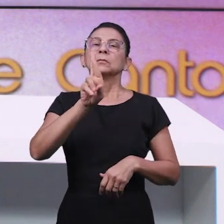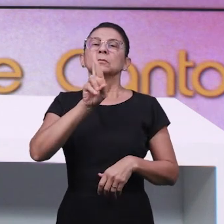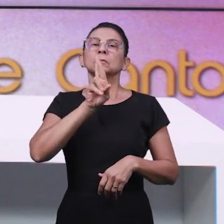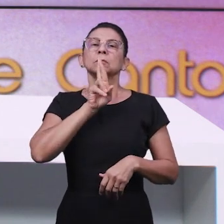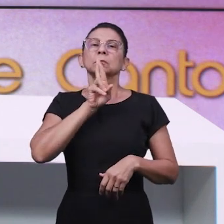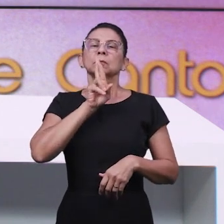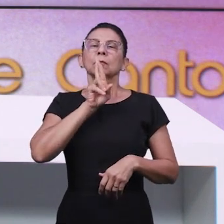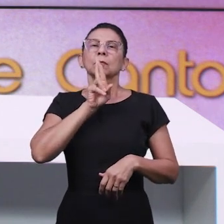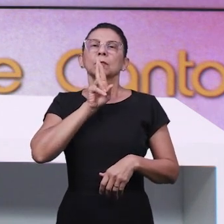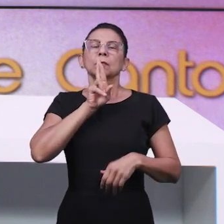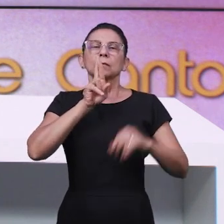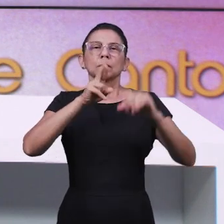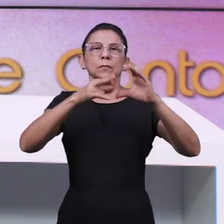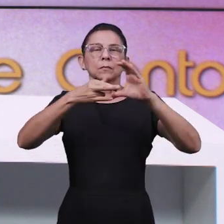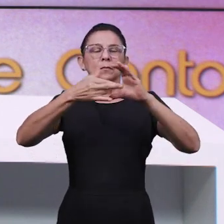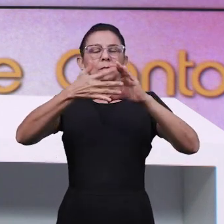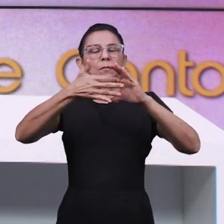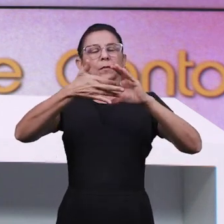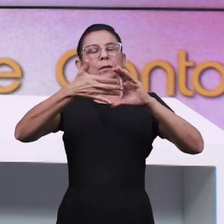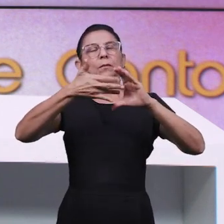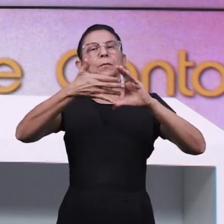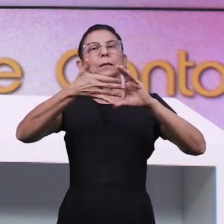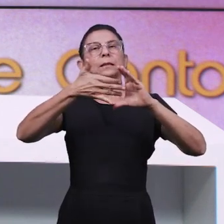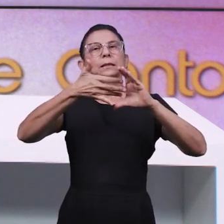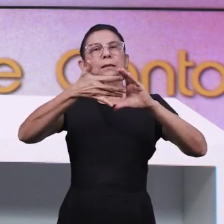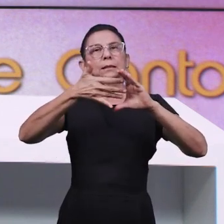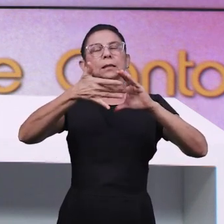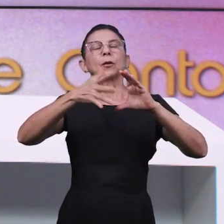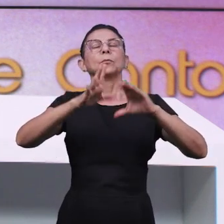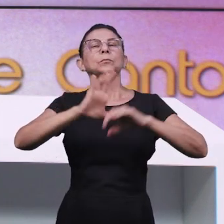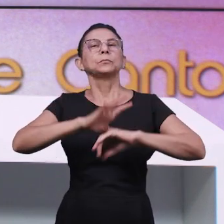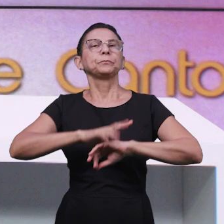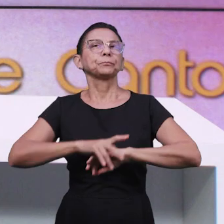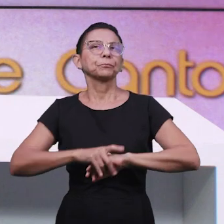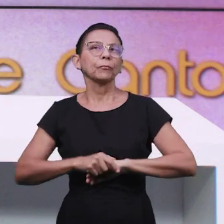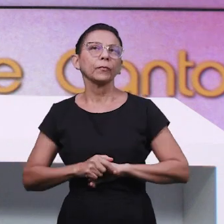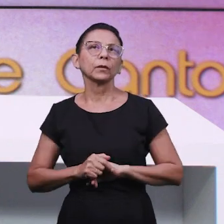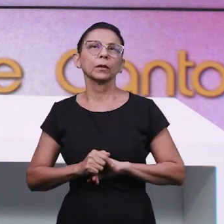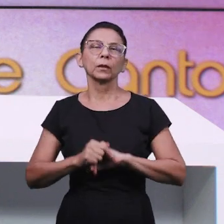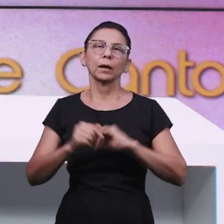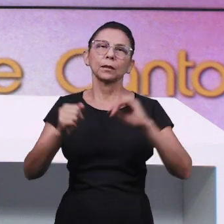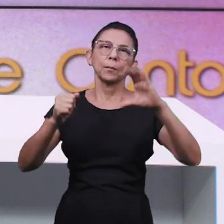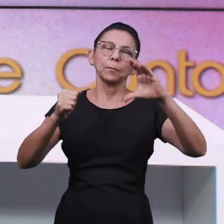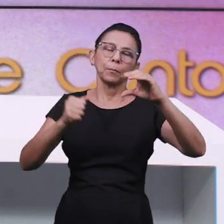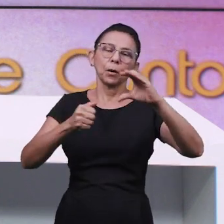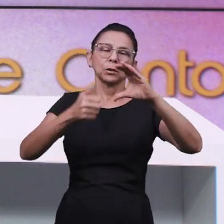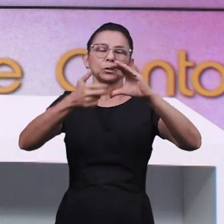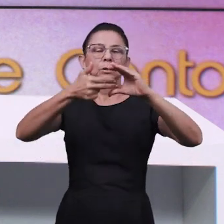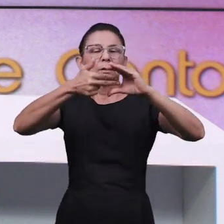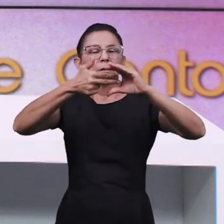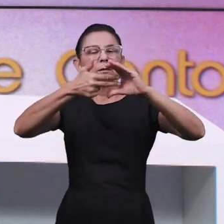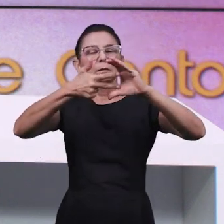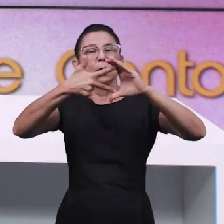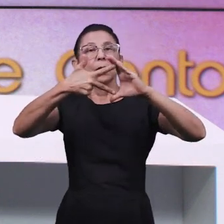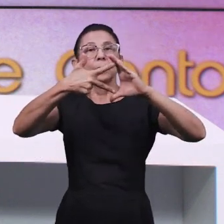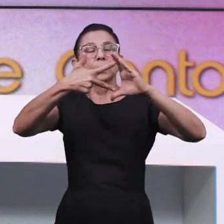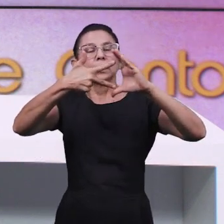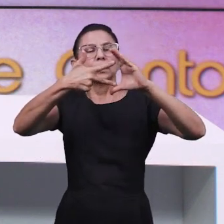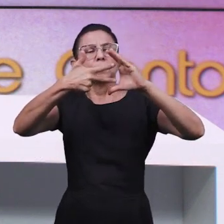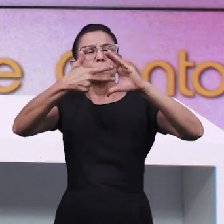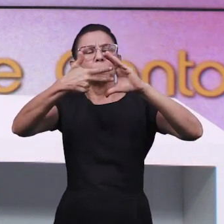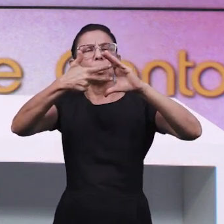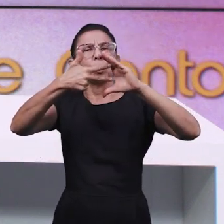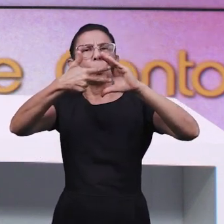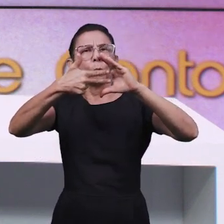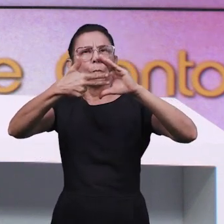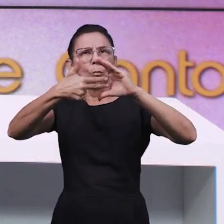Quando há a vibração em si, a musculatura que aproxima, que encurta ou que alonga